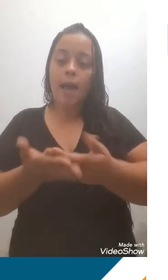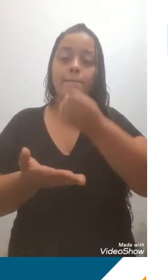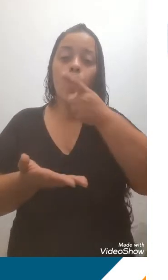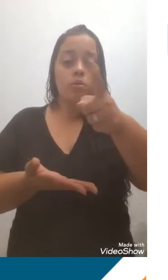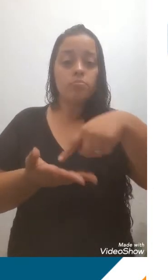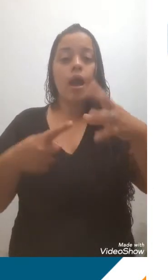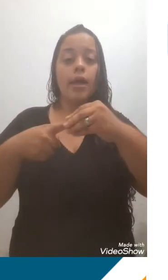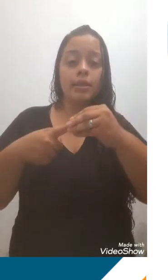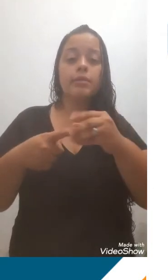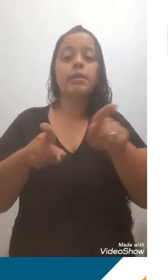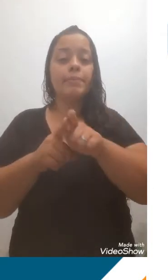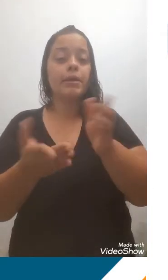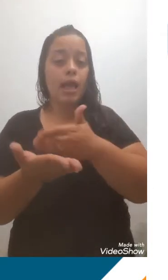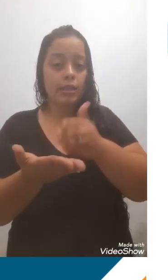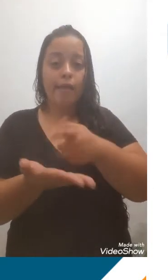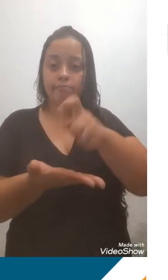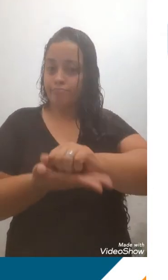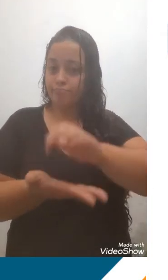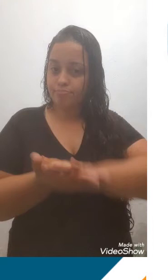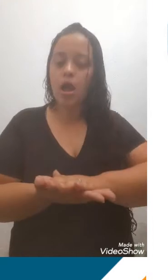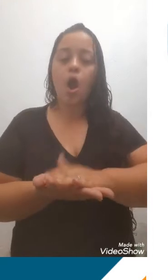na mão, vamos dar início à nossa aula,